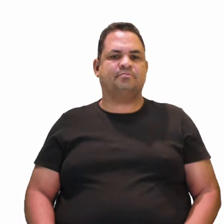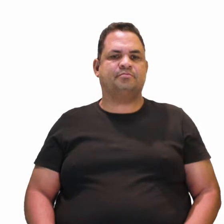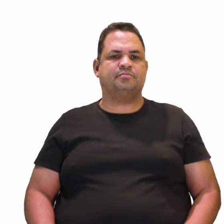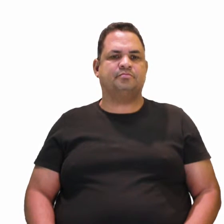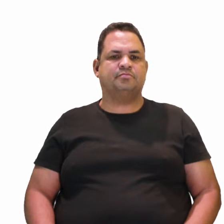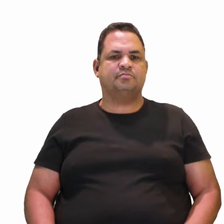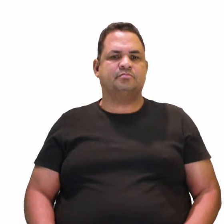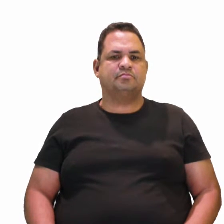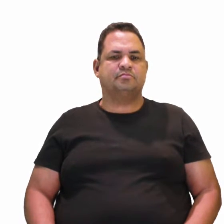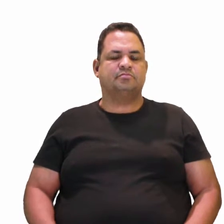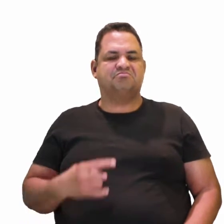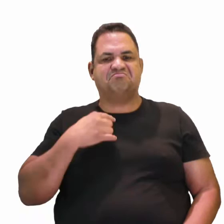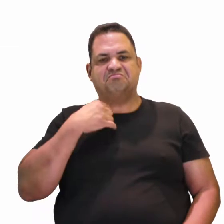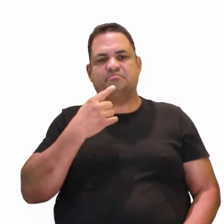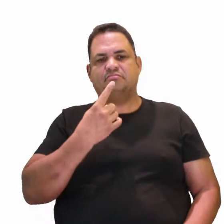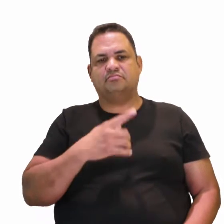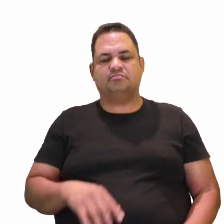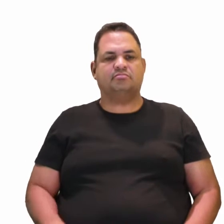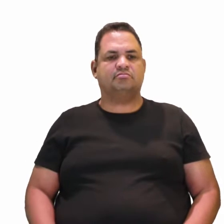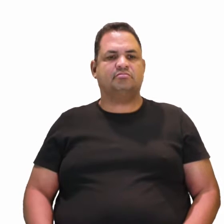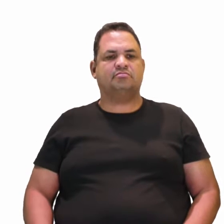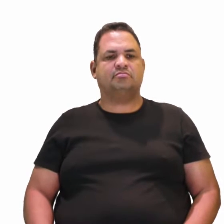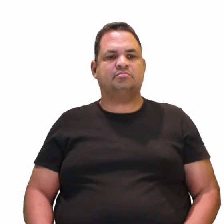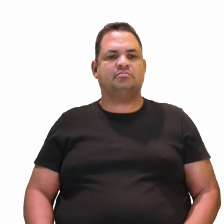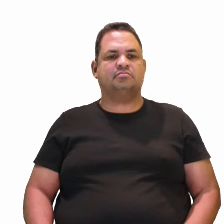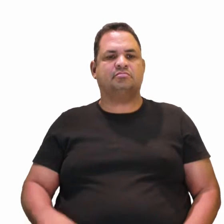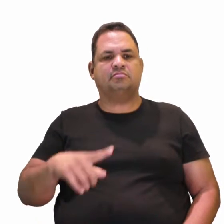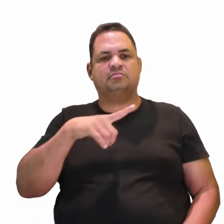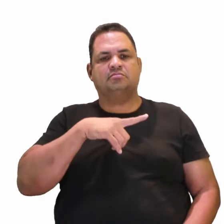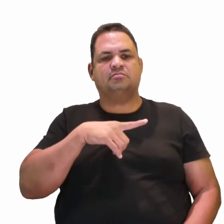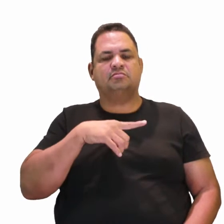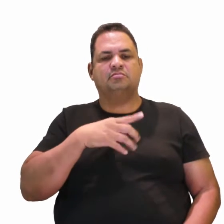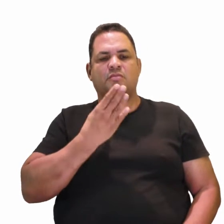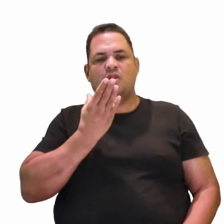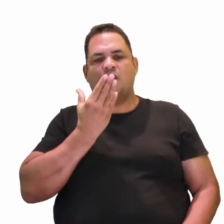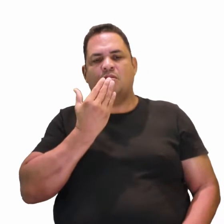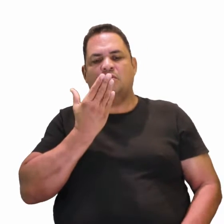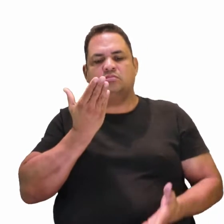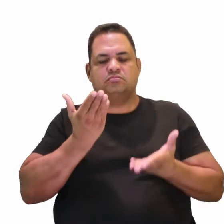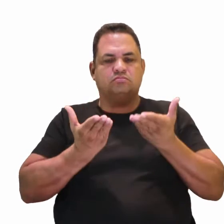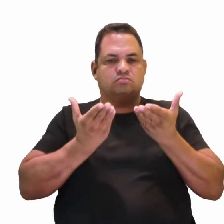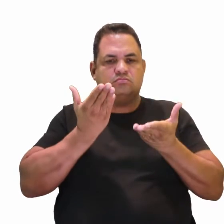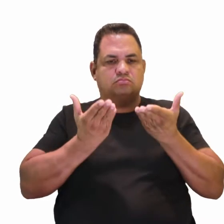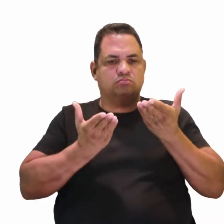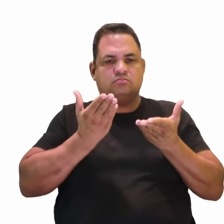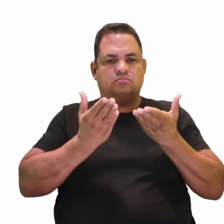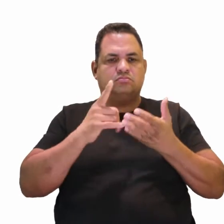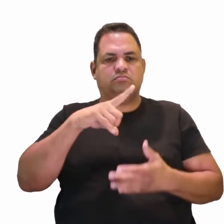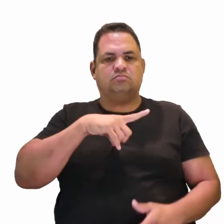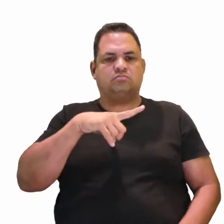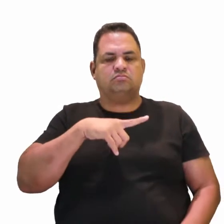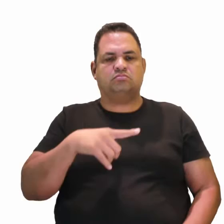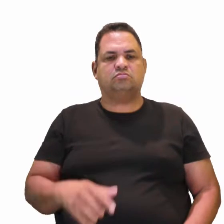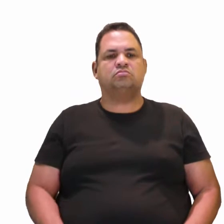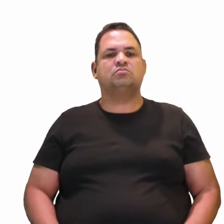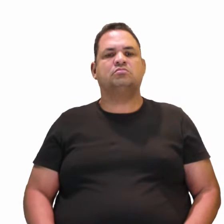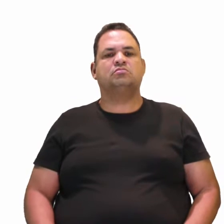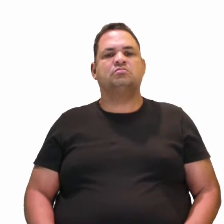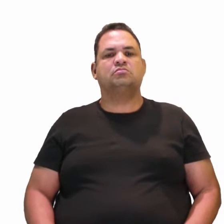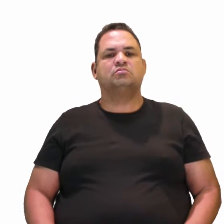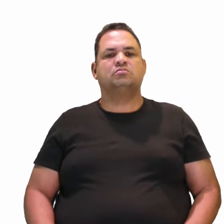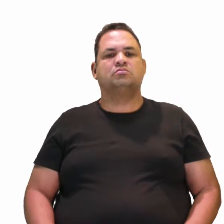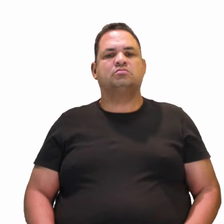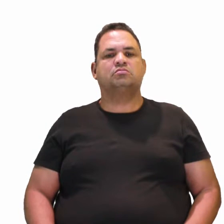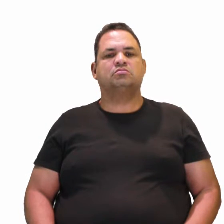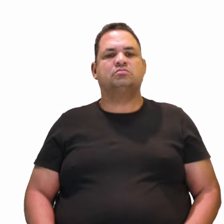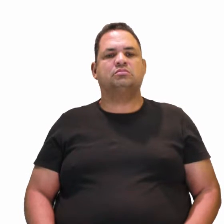isso. Com certeza não é a letra A. Ter uma dieta balanceada? Faz sentido, até porque tem a ver com a nossa aula. Ser